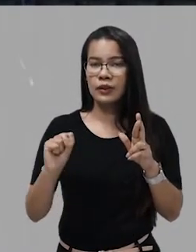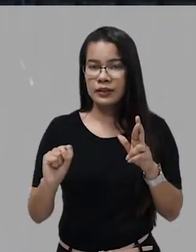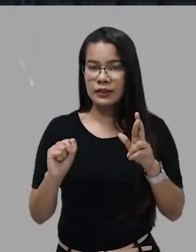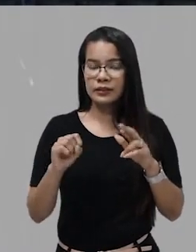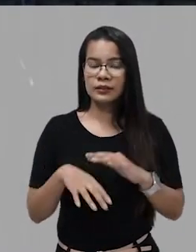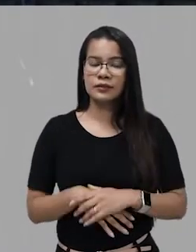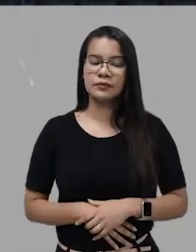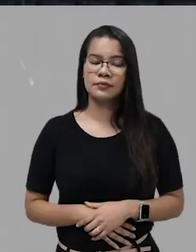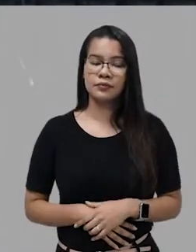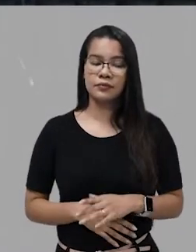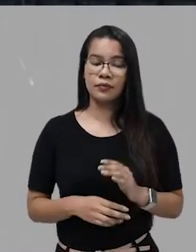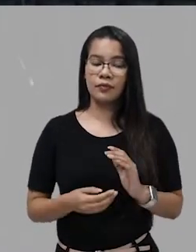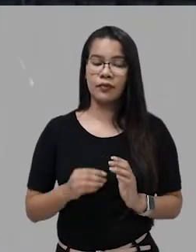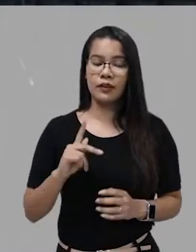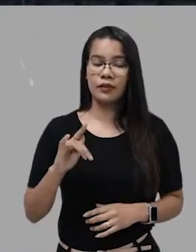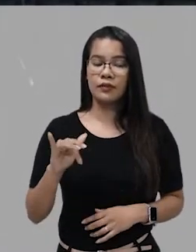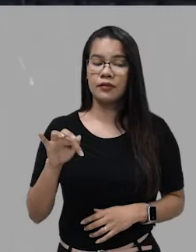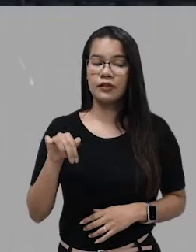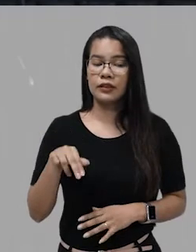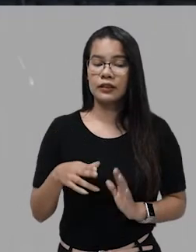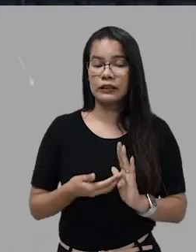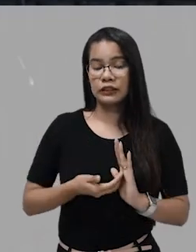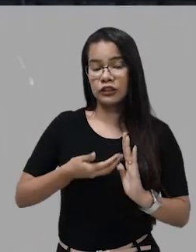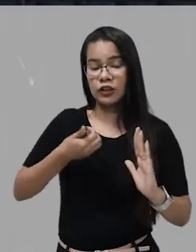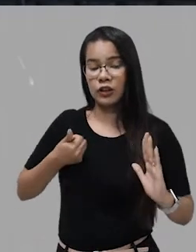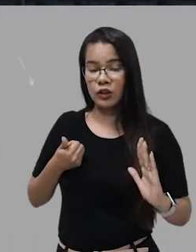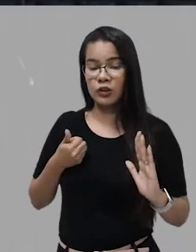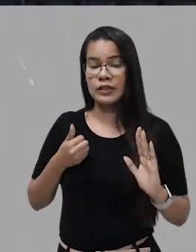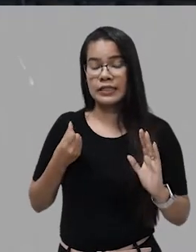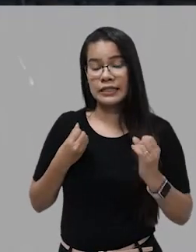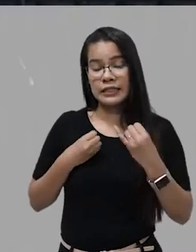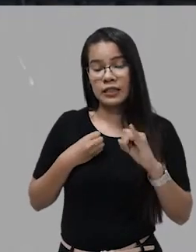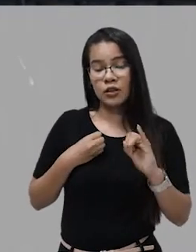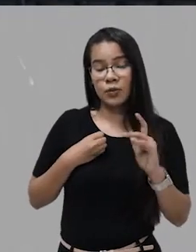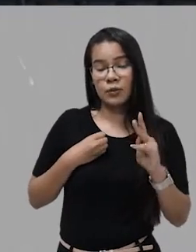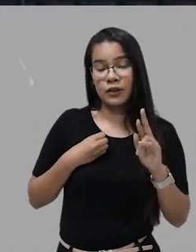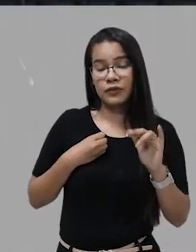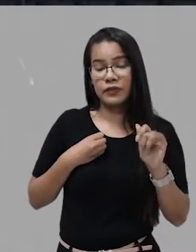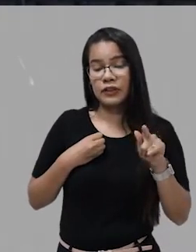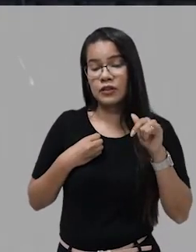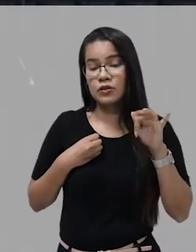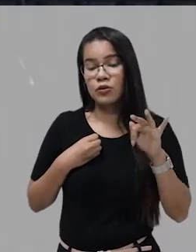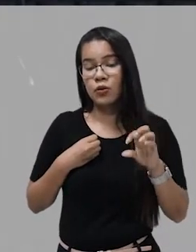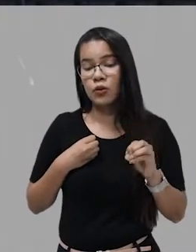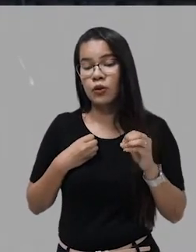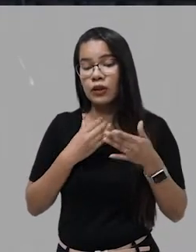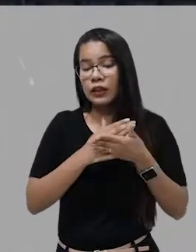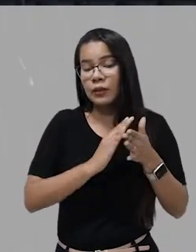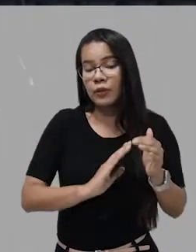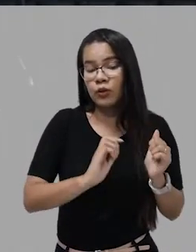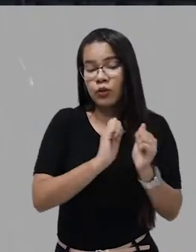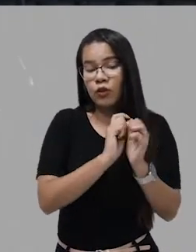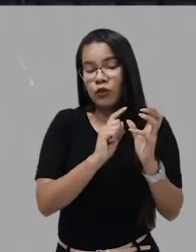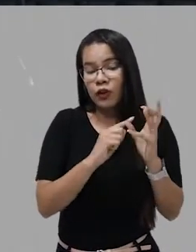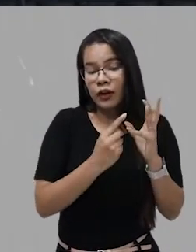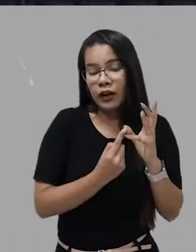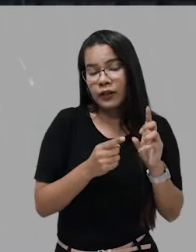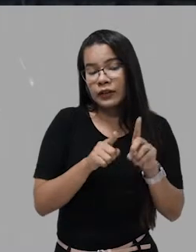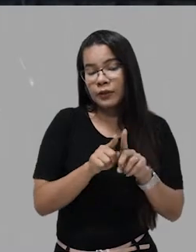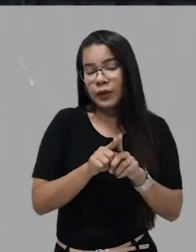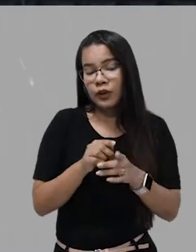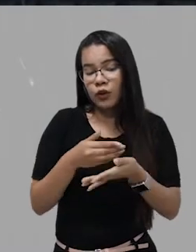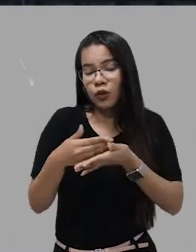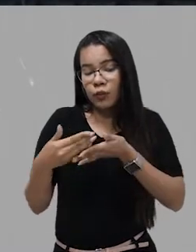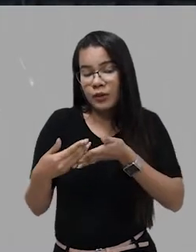vogal e a próxima palavra começa com R ou S. Por isso, ela deve ser escrita sem hífen e a letra